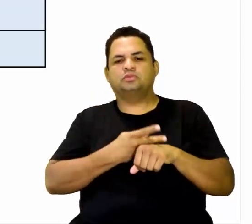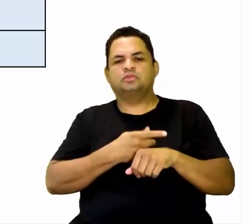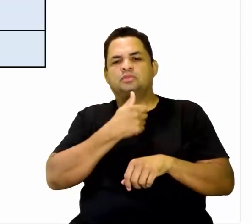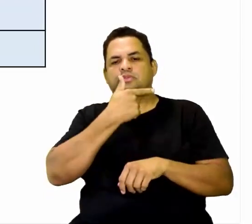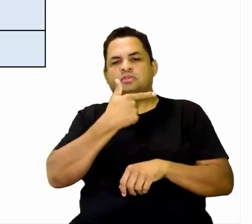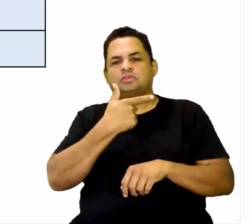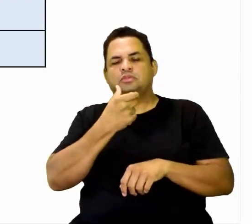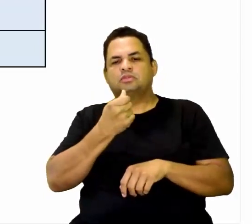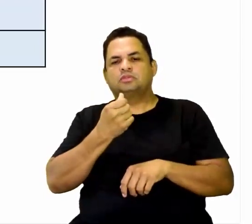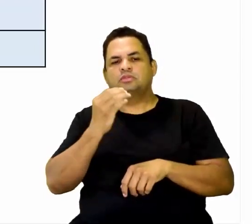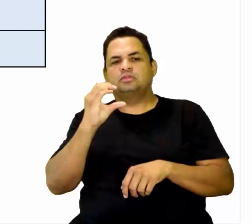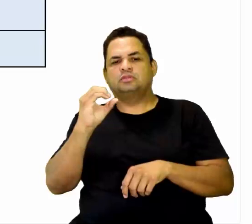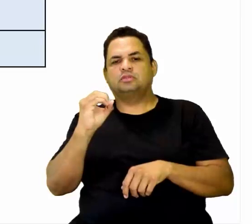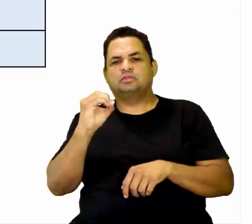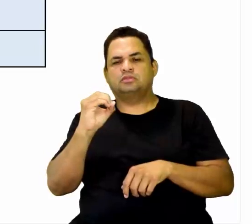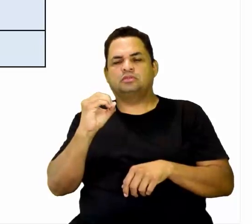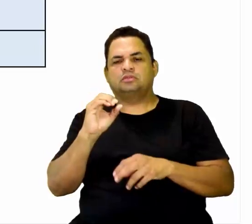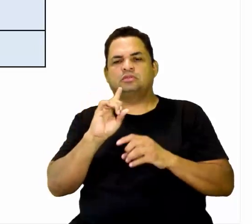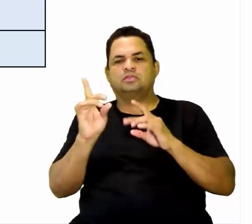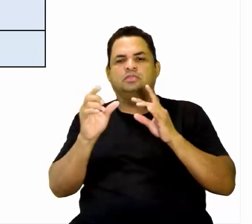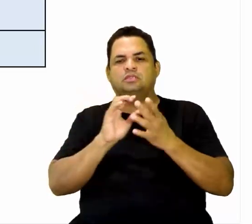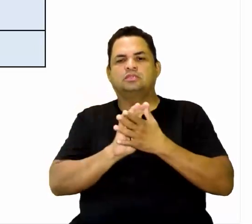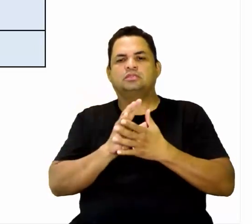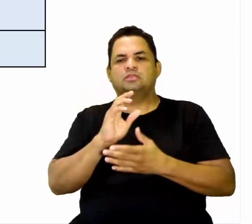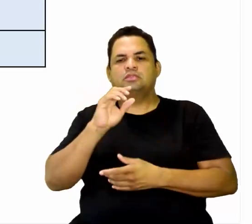260 gramas por ml.